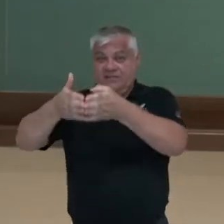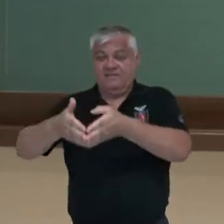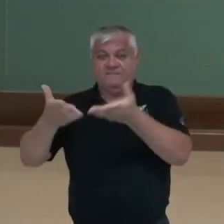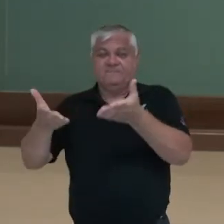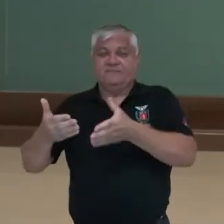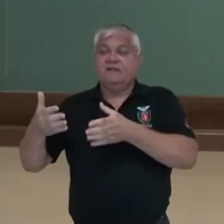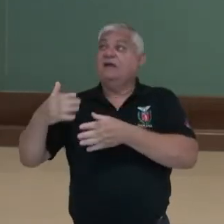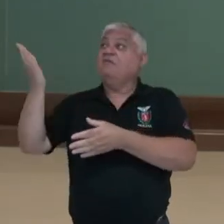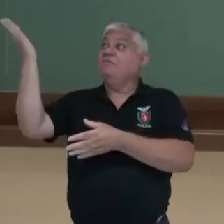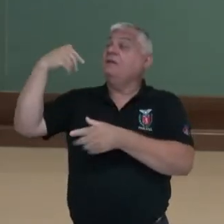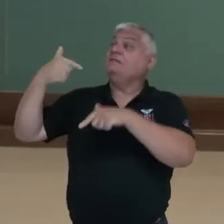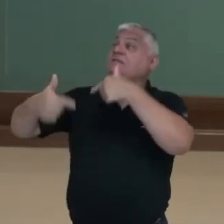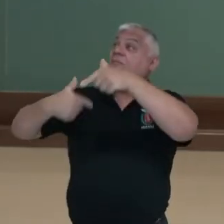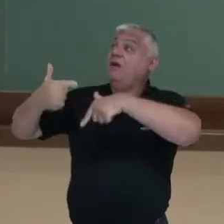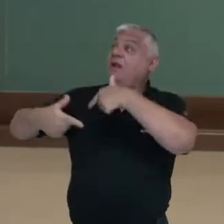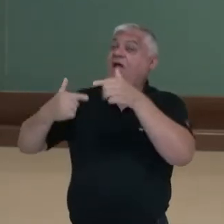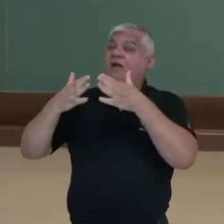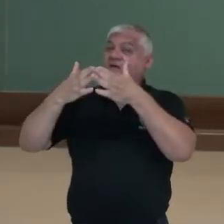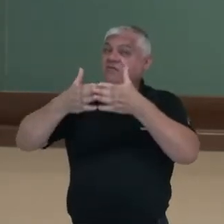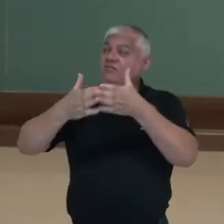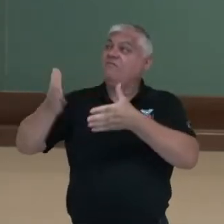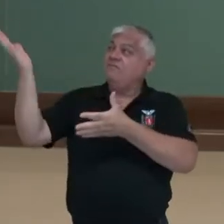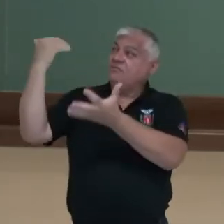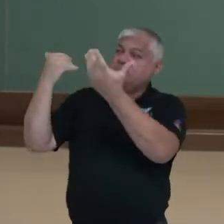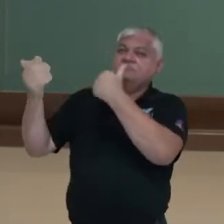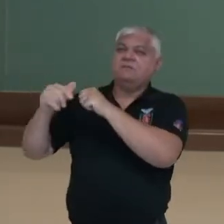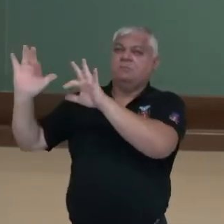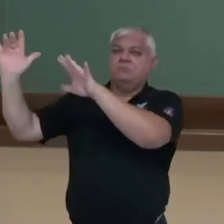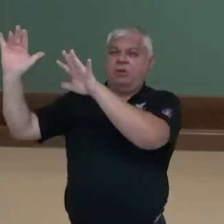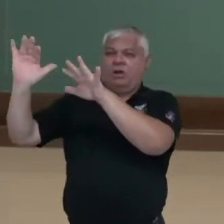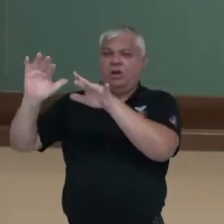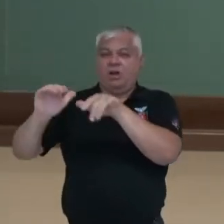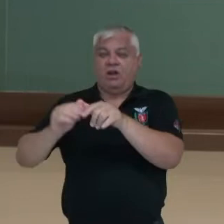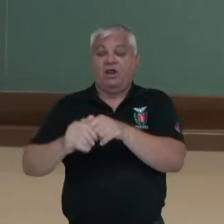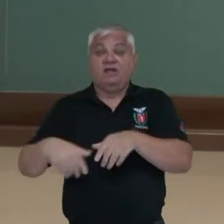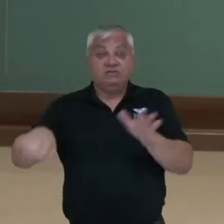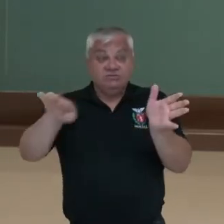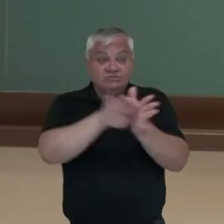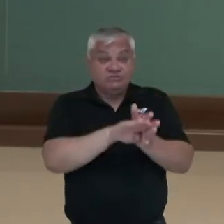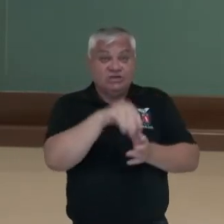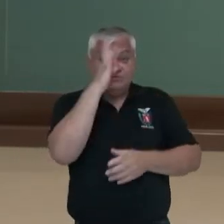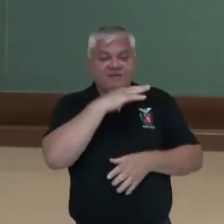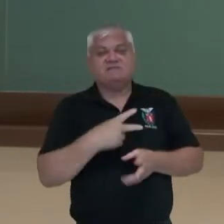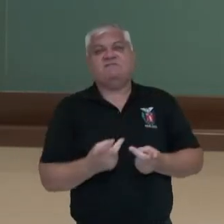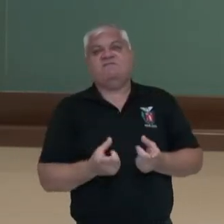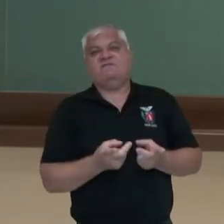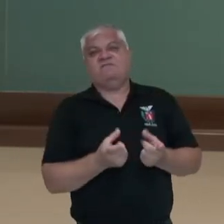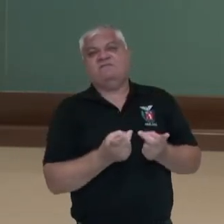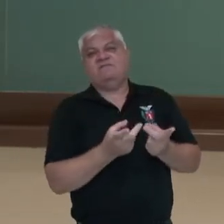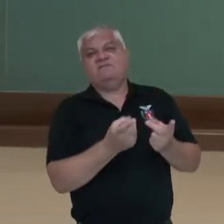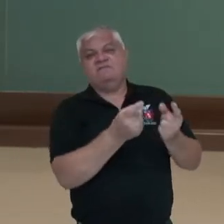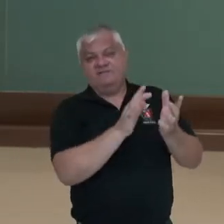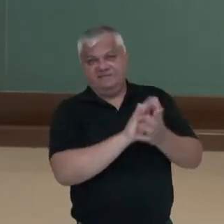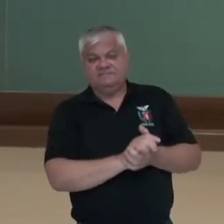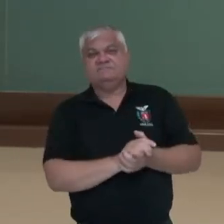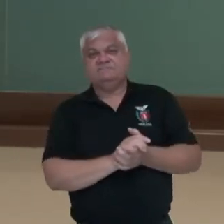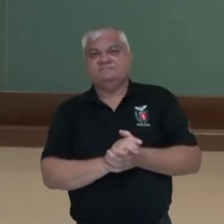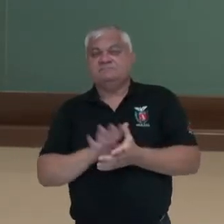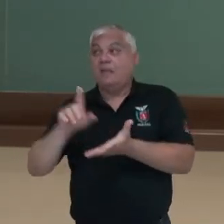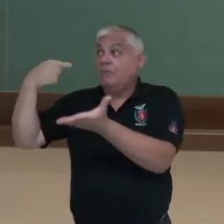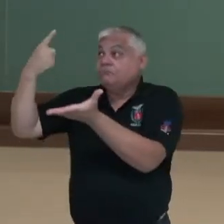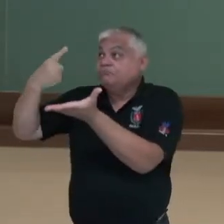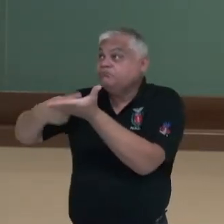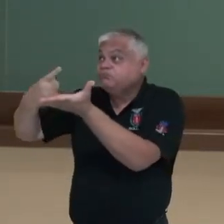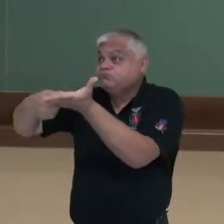de obra escravizada para ser vendida nos leilões de escravizados no Brasil. Fizeram alianças e comércio